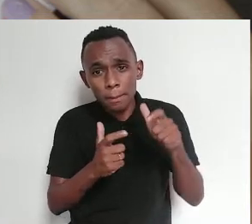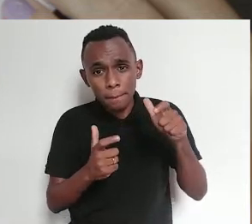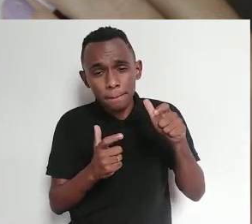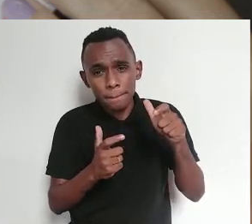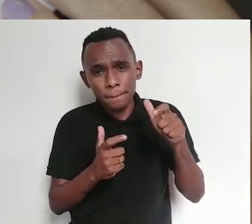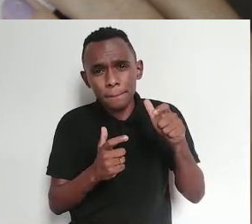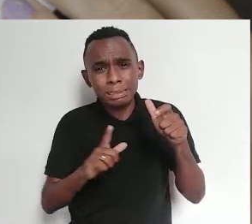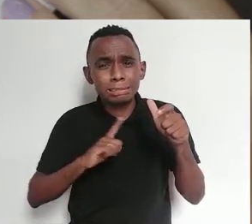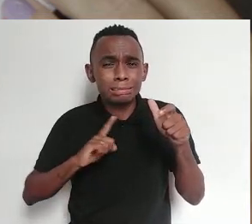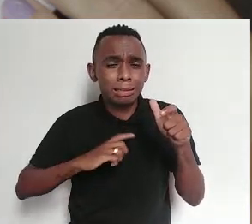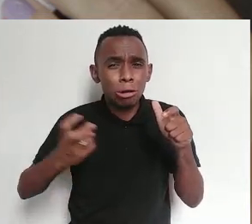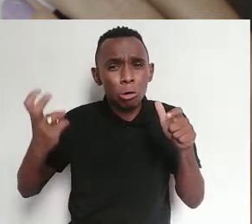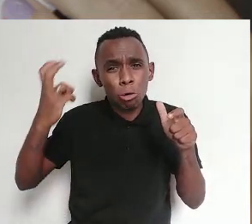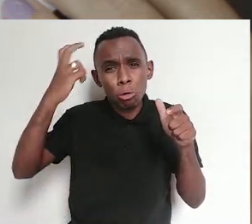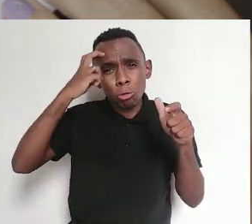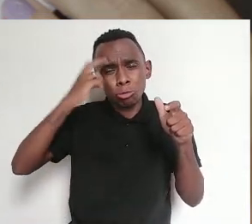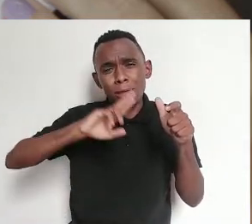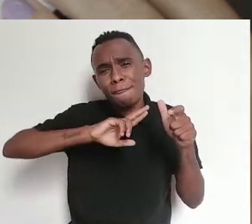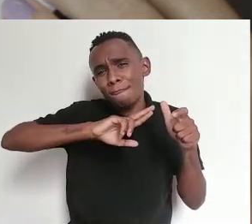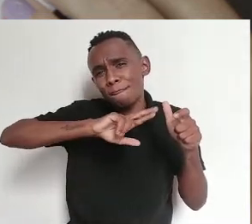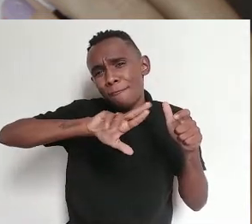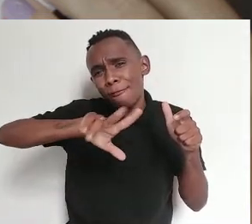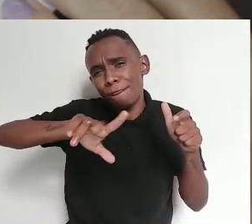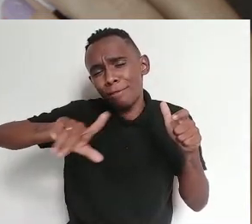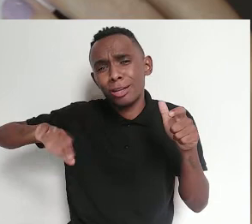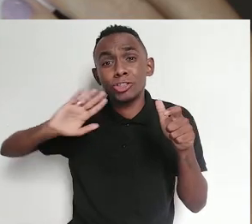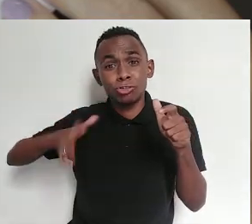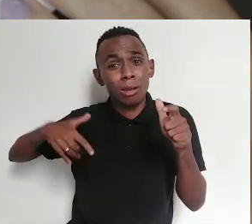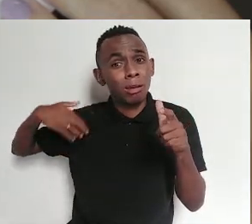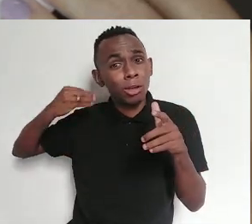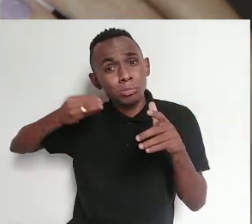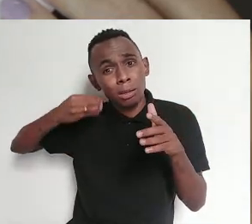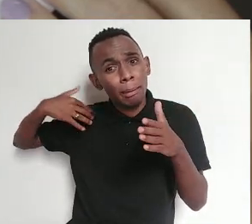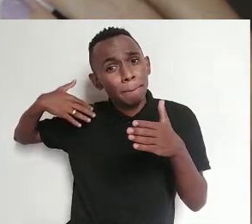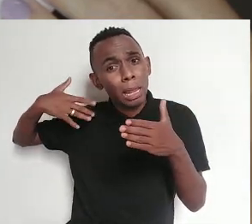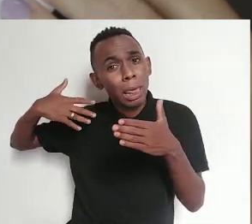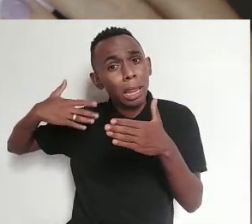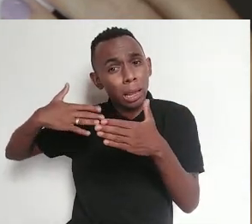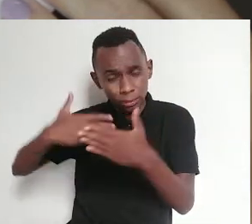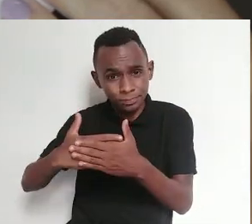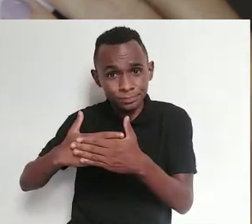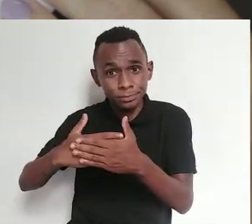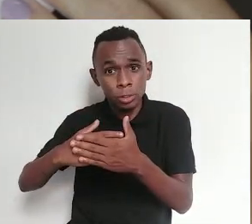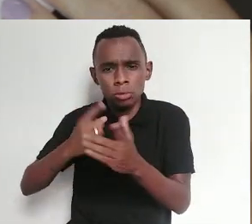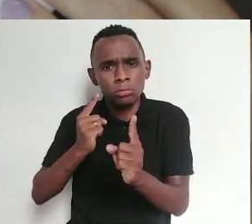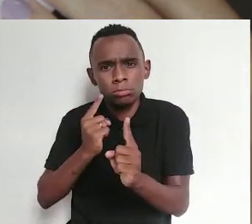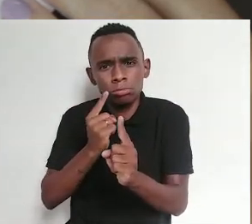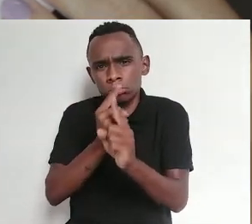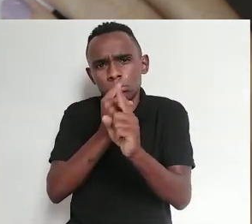várias culturas e desde muito tempo atrás. Então ela é encontrada